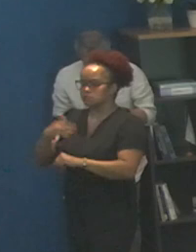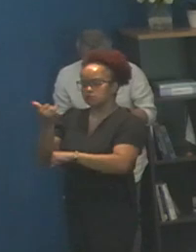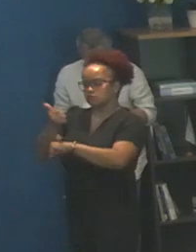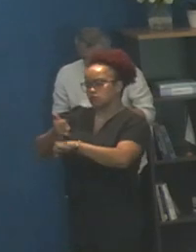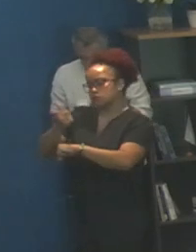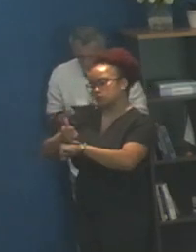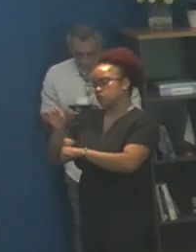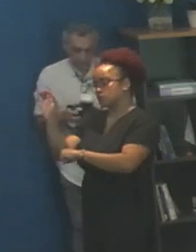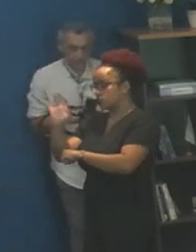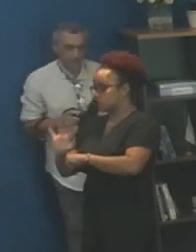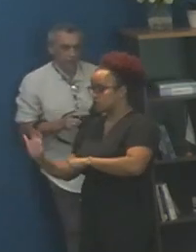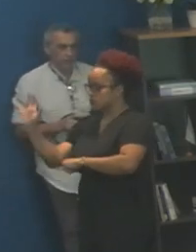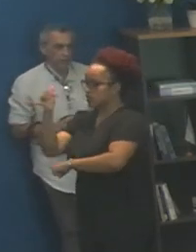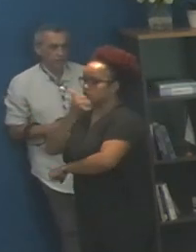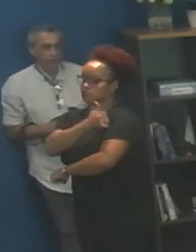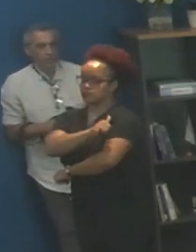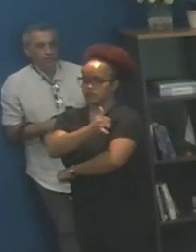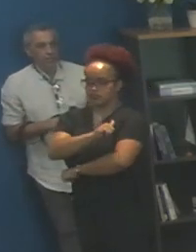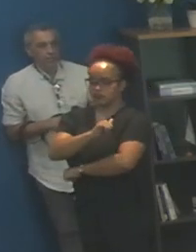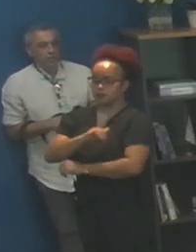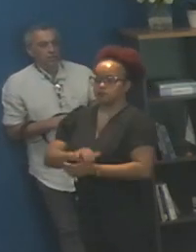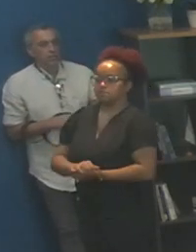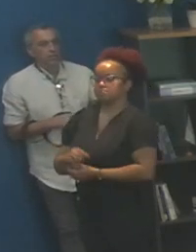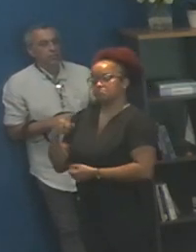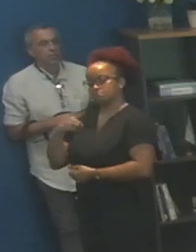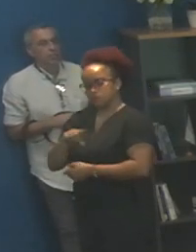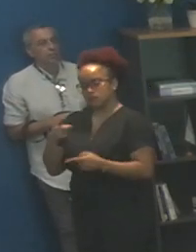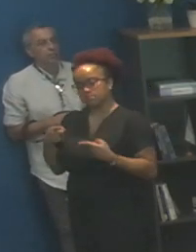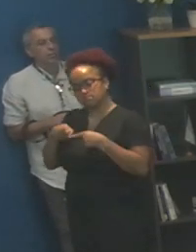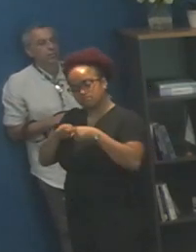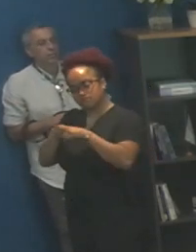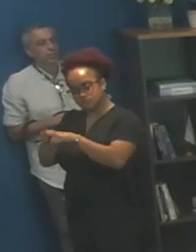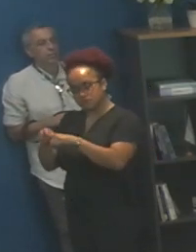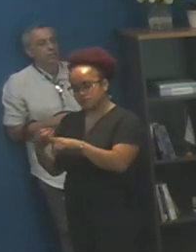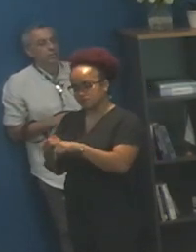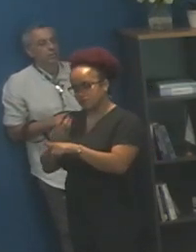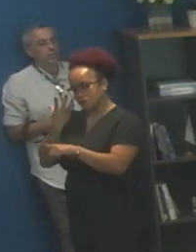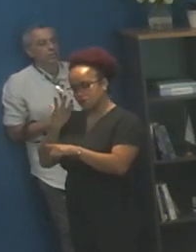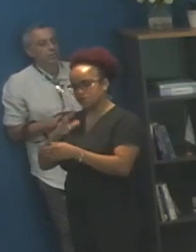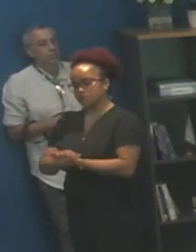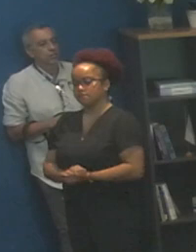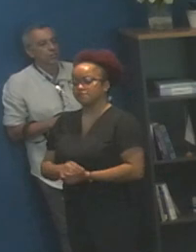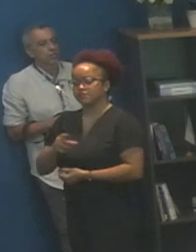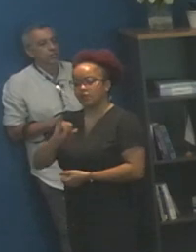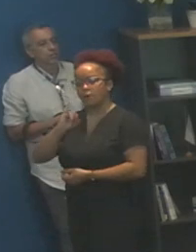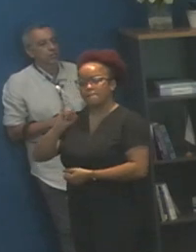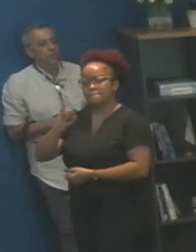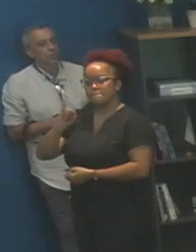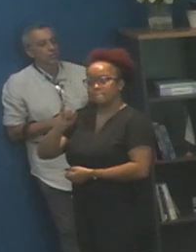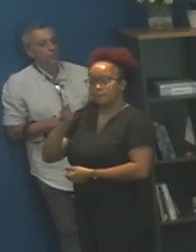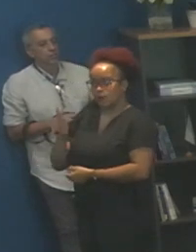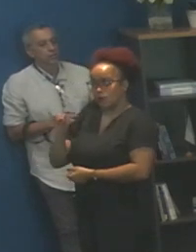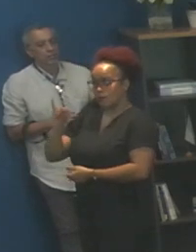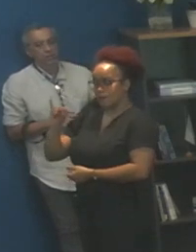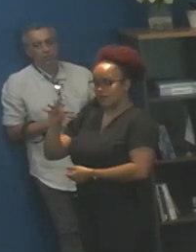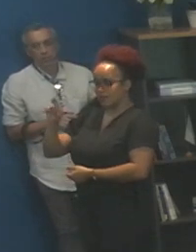Redonda como no estado do Rio. Você é um grande parceiro, você, o Birajara Vaz e toda a diretoria da Associação de